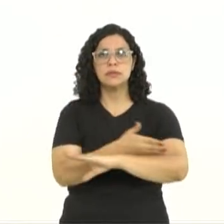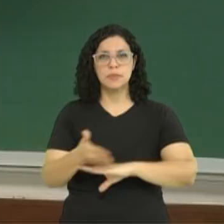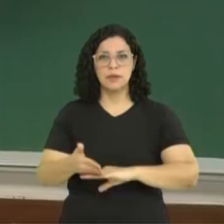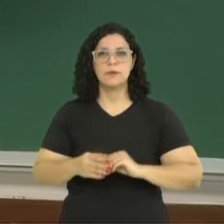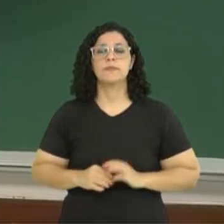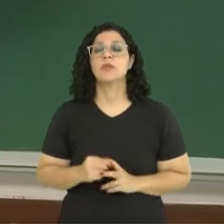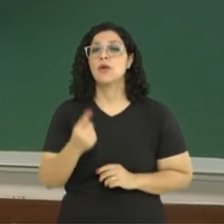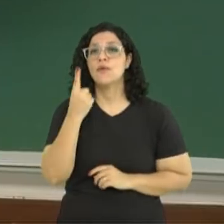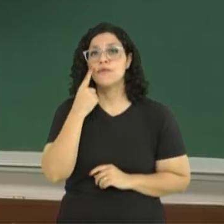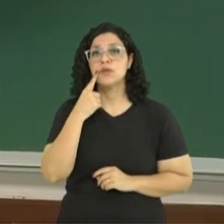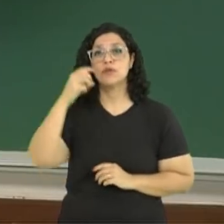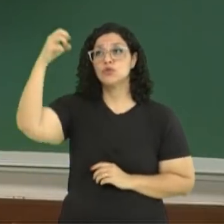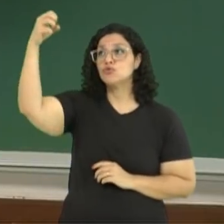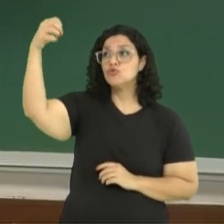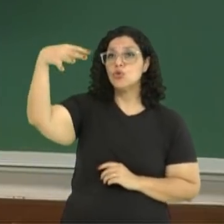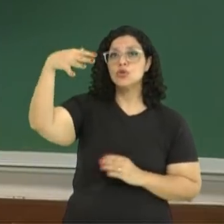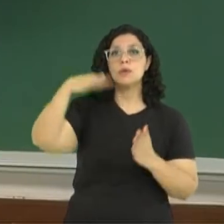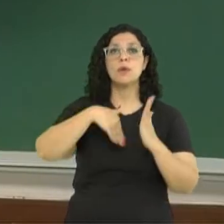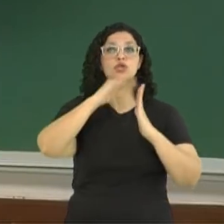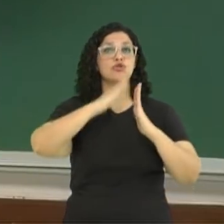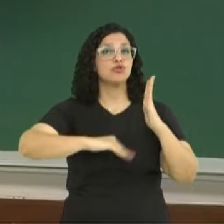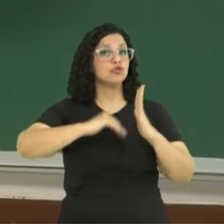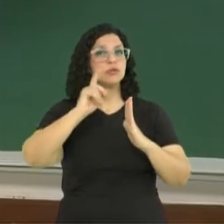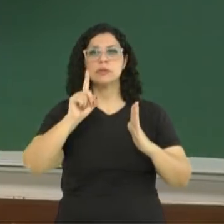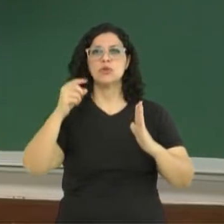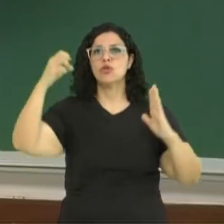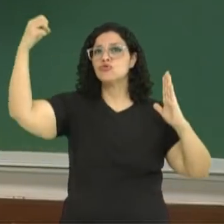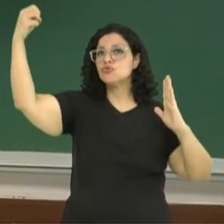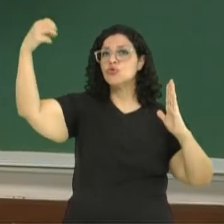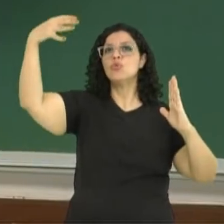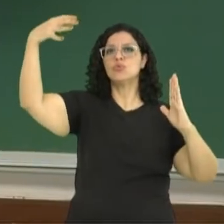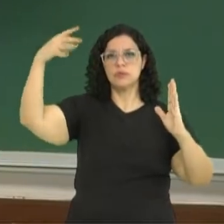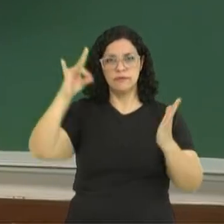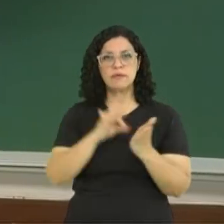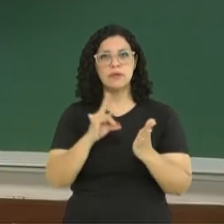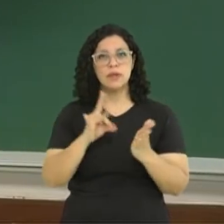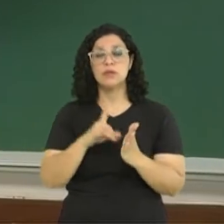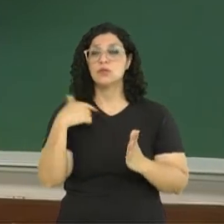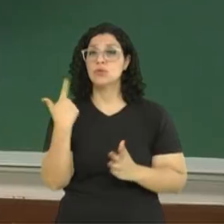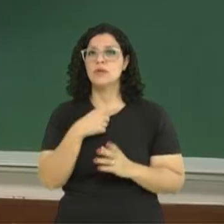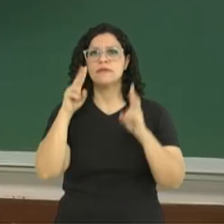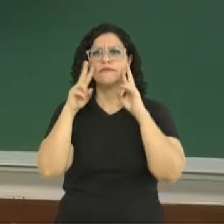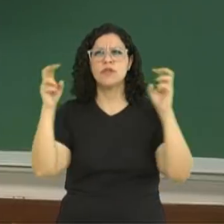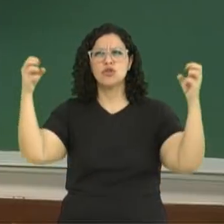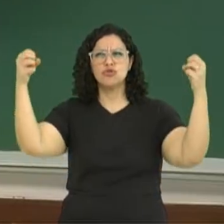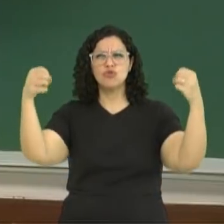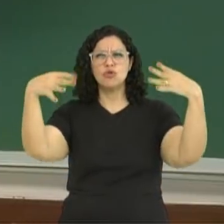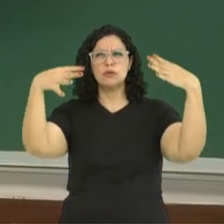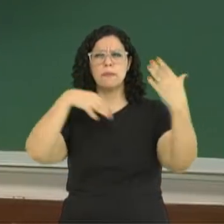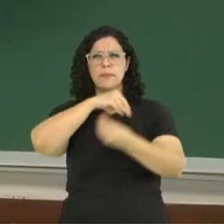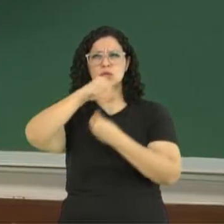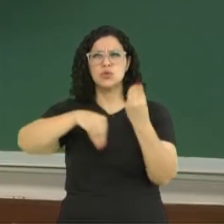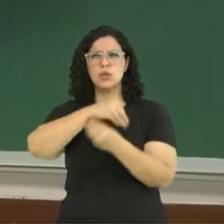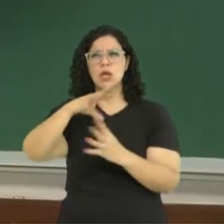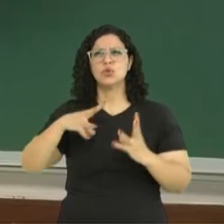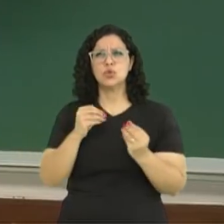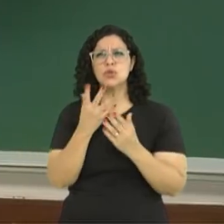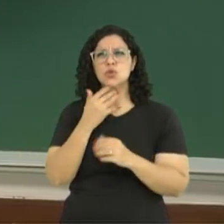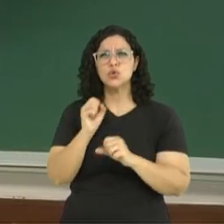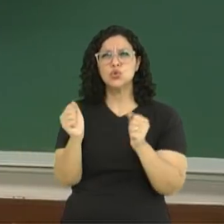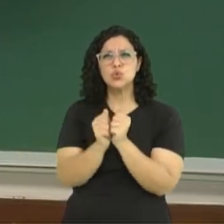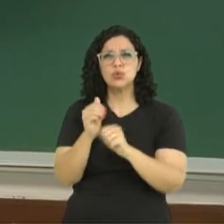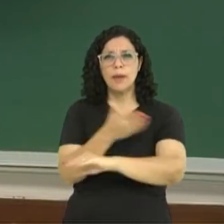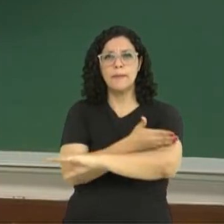branco. Quando eu estou falando de luz, eu não estou falando de tinta, eu estou falando dessa luz que a gente está vendo. Quando a gente vê todas as luzes juntas, produz o branco. Por quê? Quando você